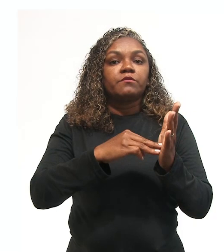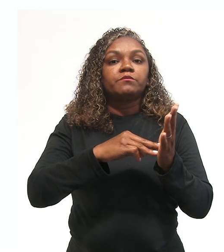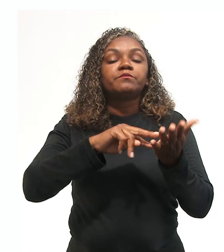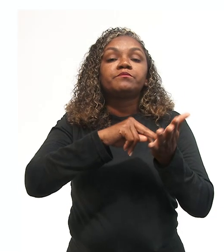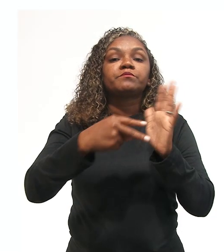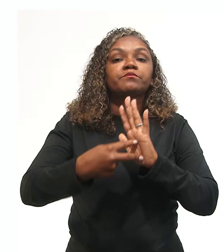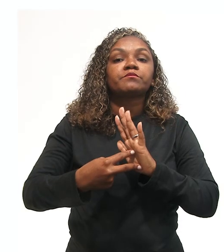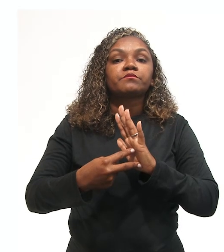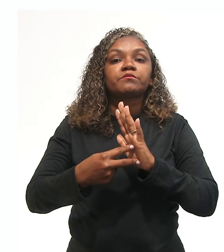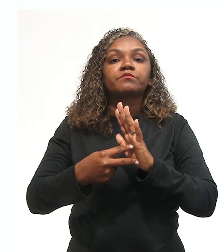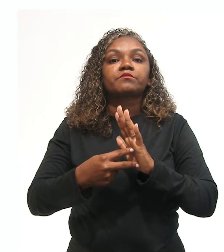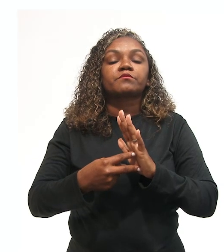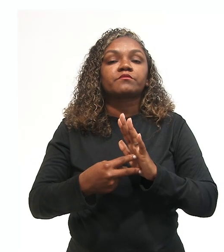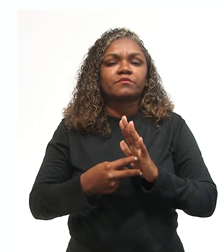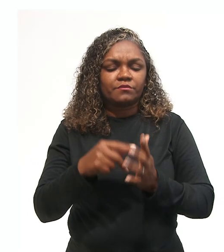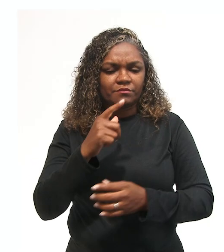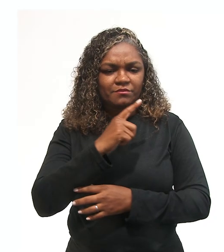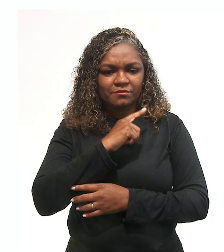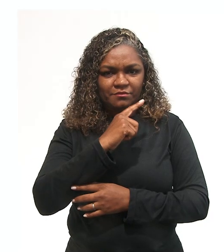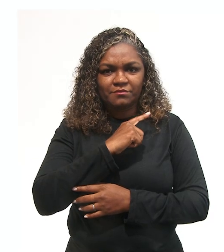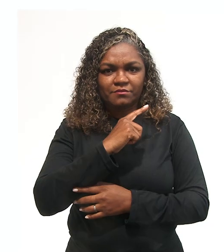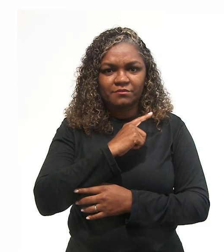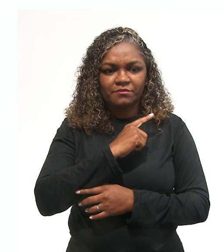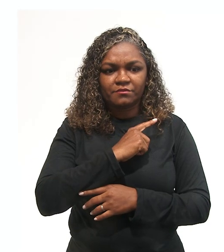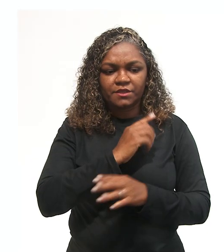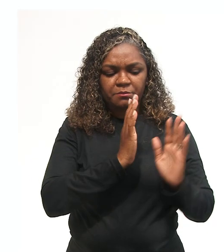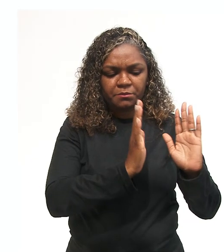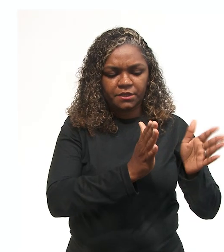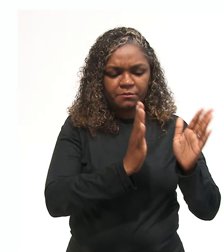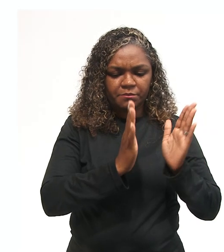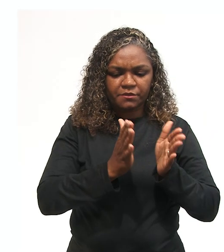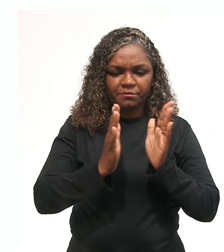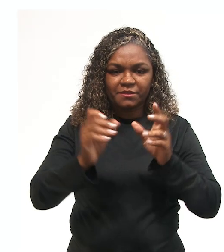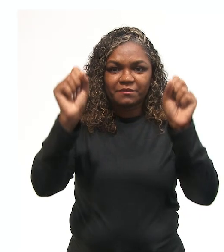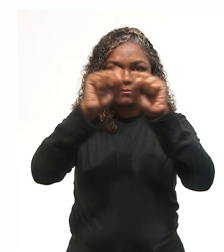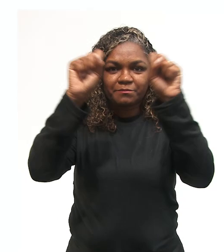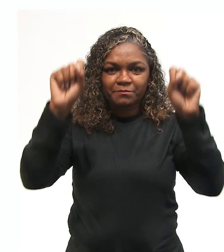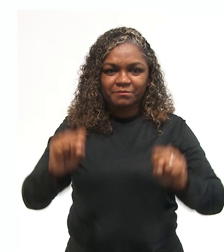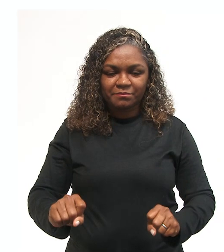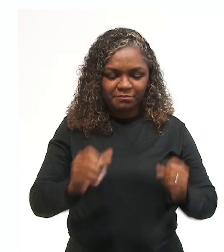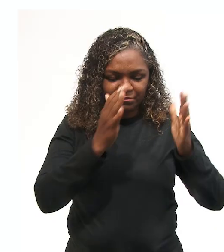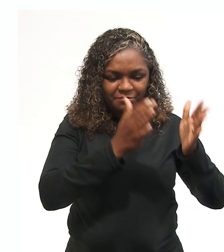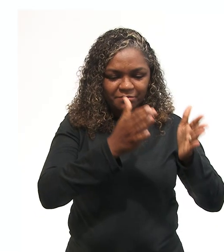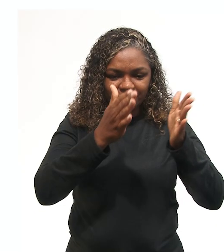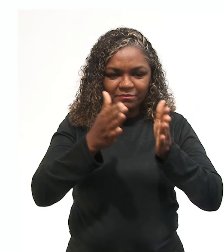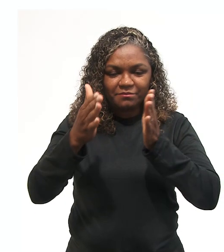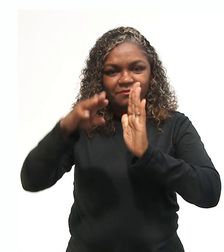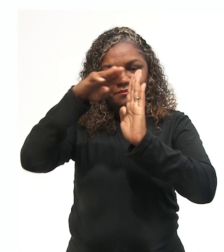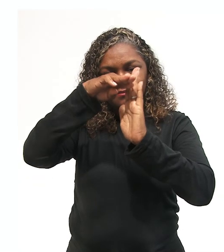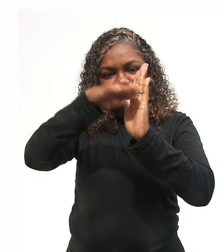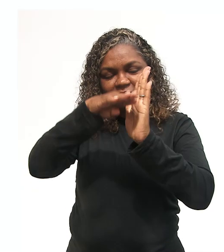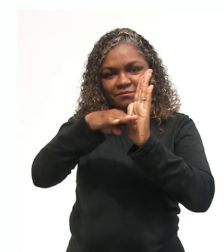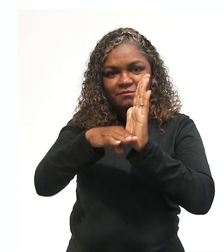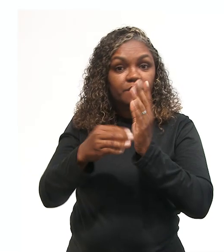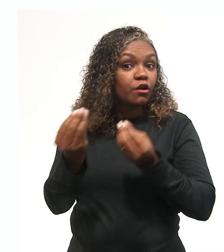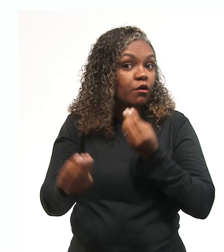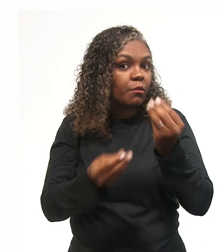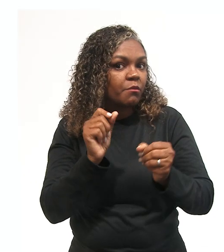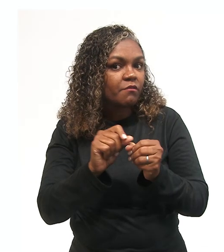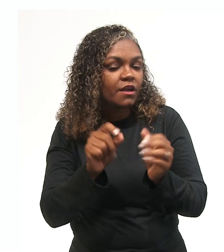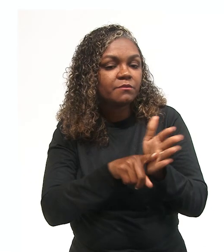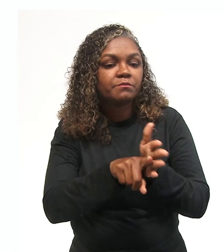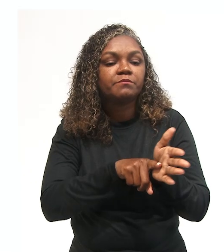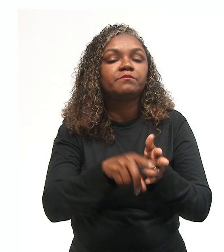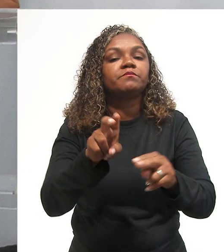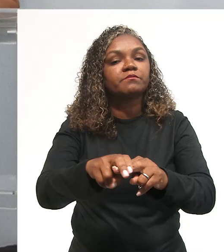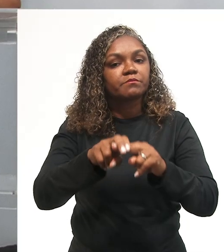traz para a gente essa esquematização, essa sistemática de como a pesquisa ela deve ocorrer, né? Então,